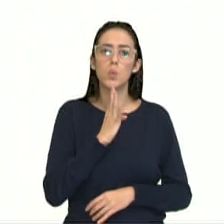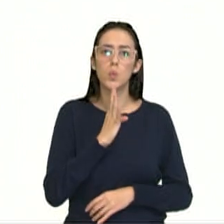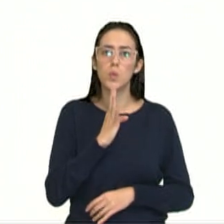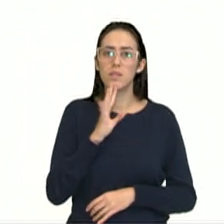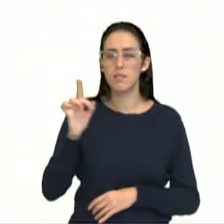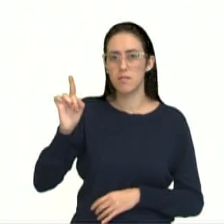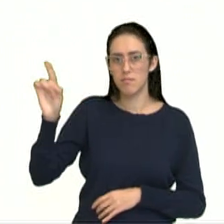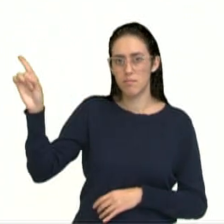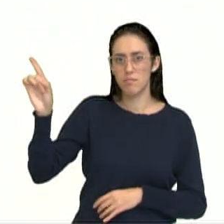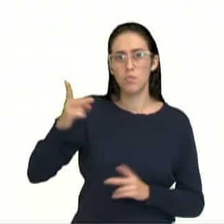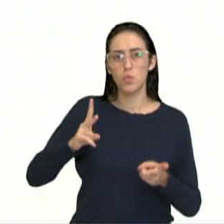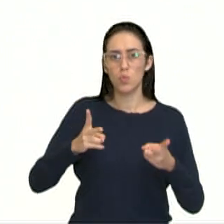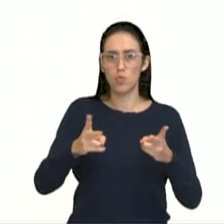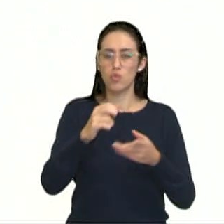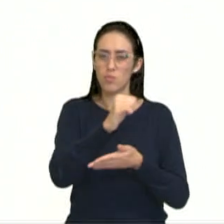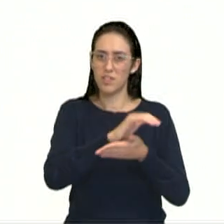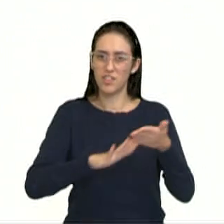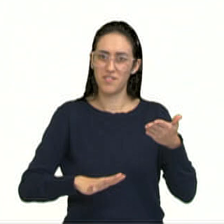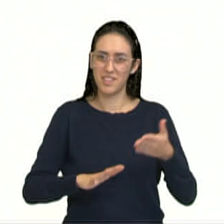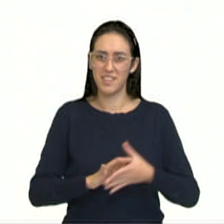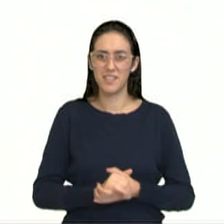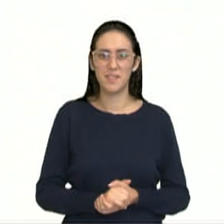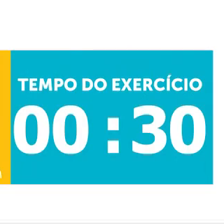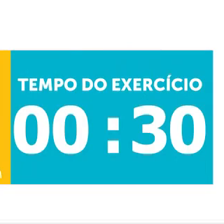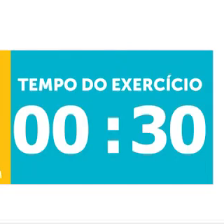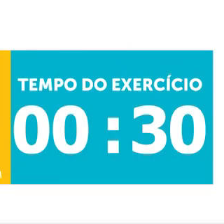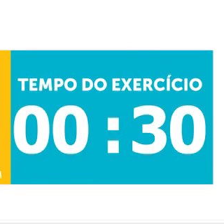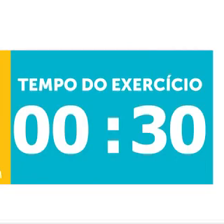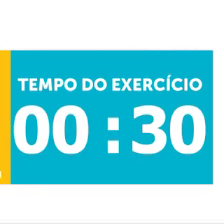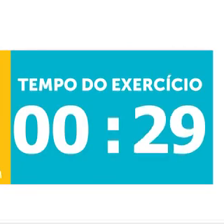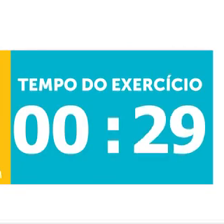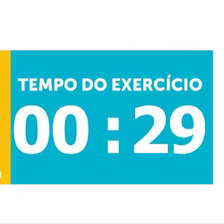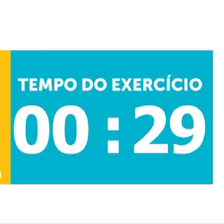para continuarmos os próximos exercícios.